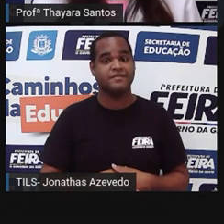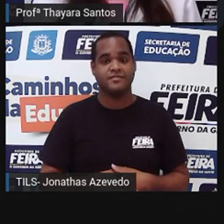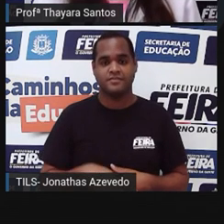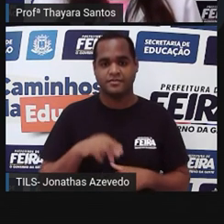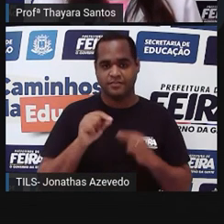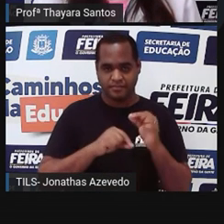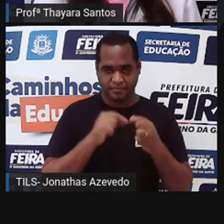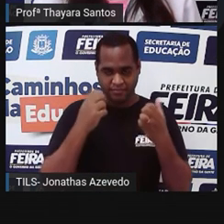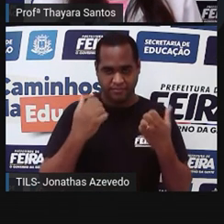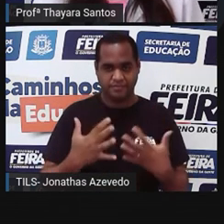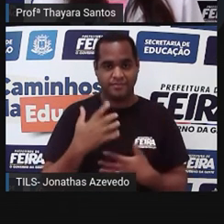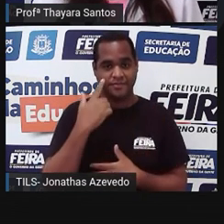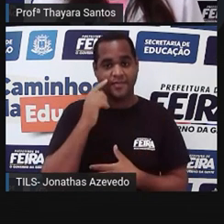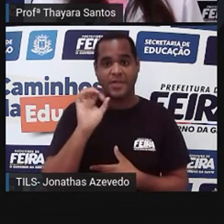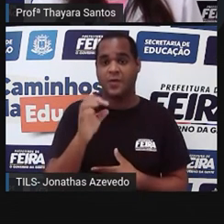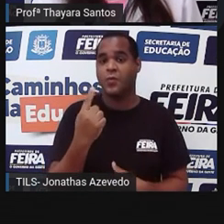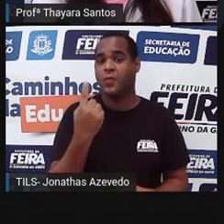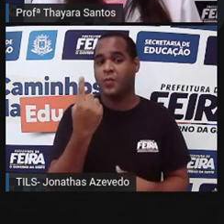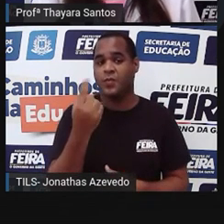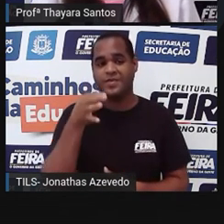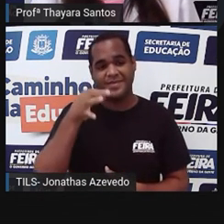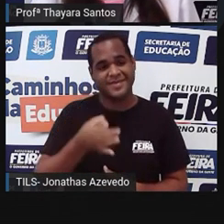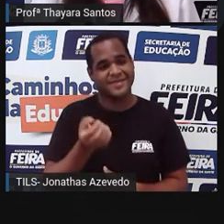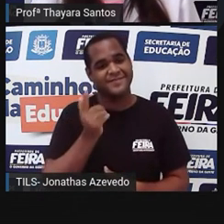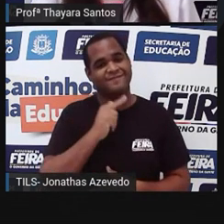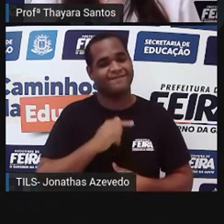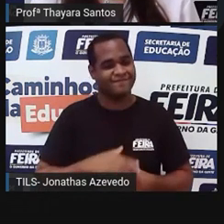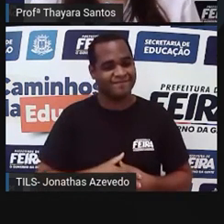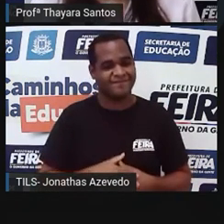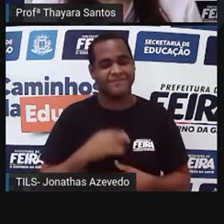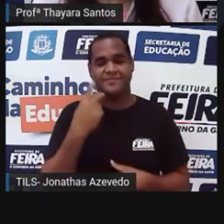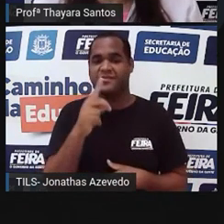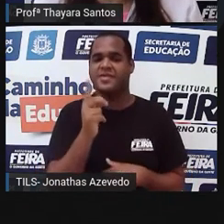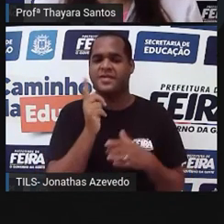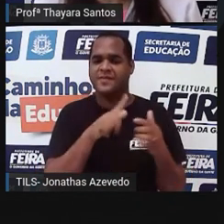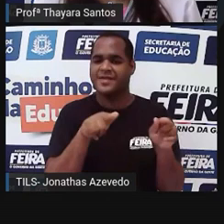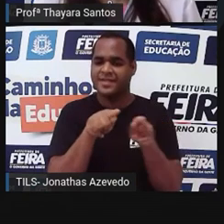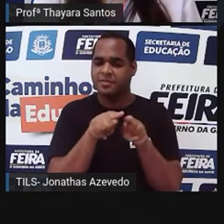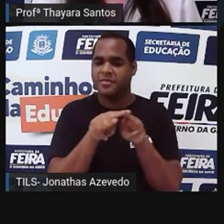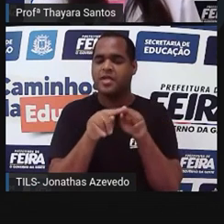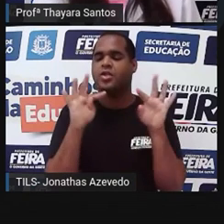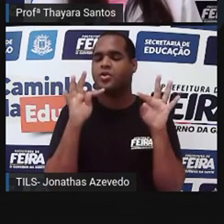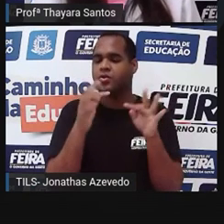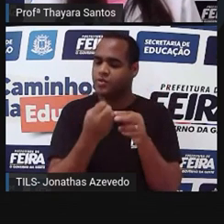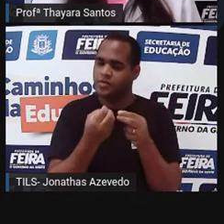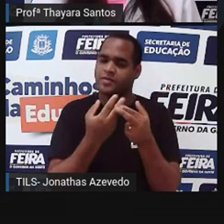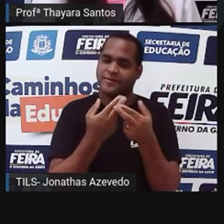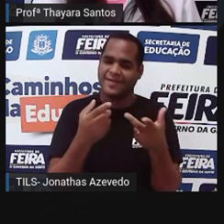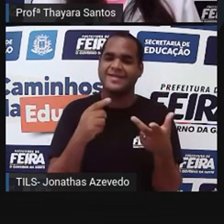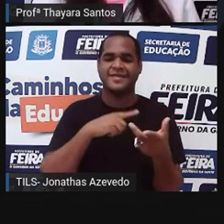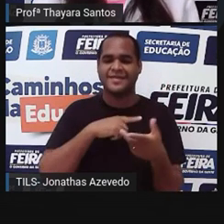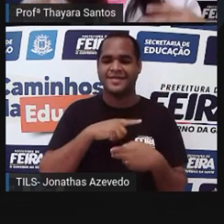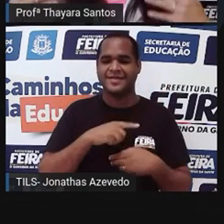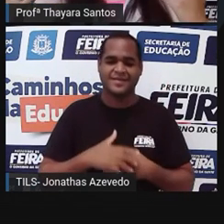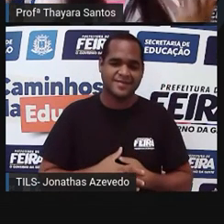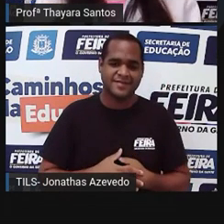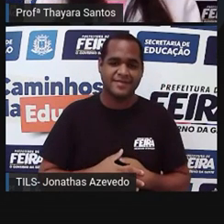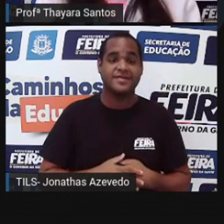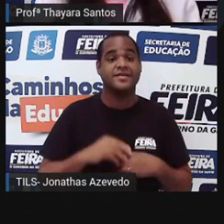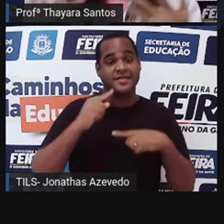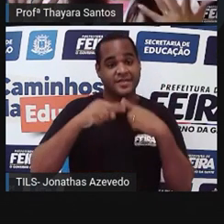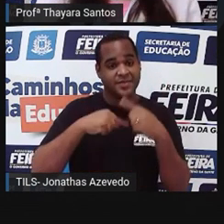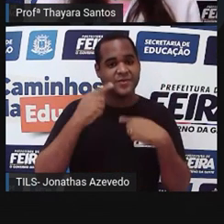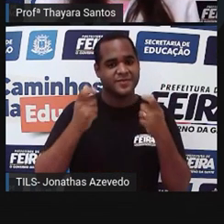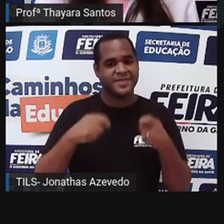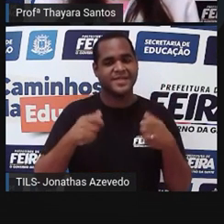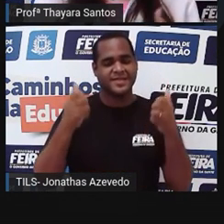Então, vocês viram aí que eu só acertei um, mas eu tenho certeza que vocês vão acertar todos, né? E depois